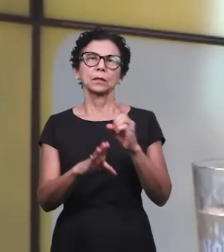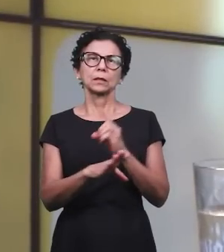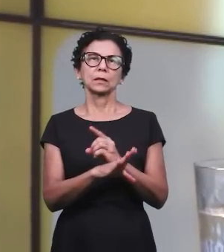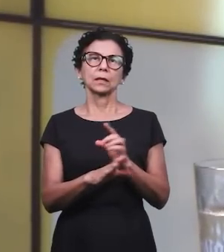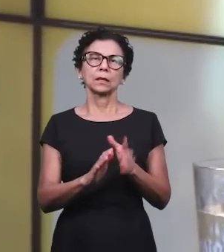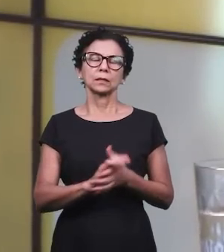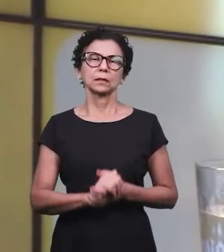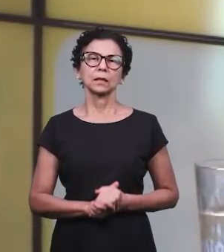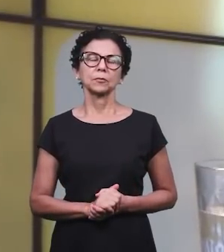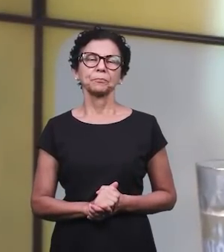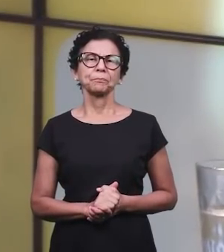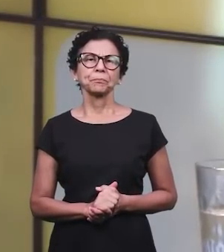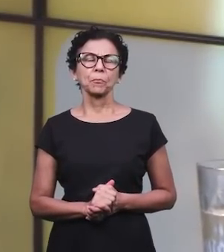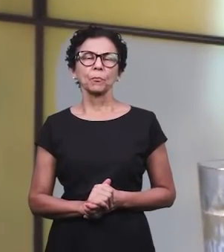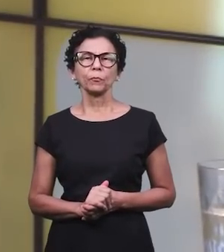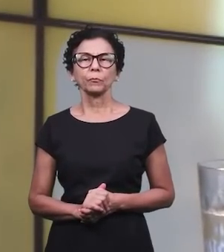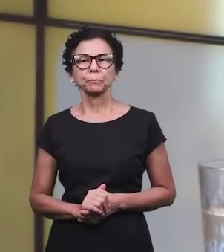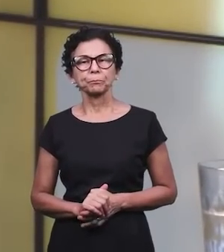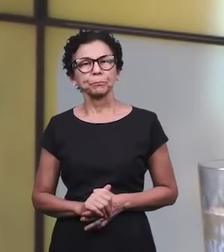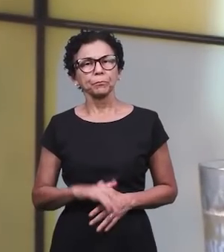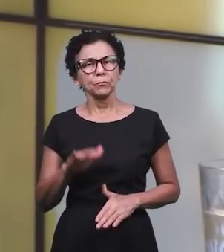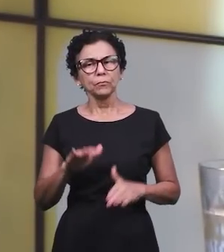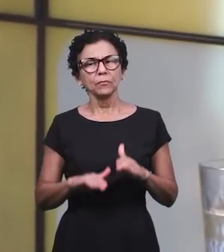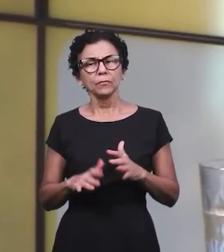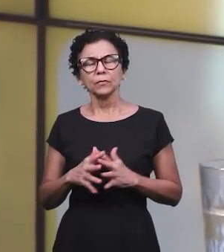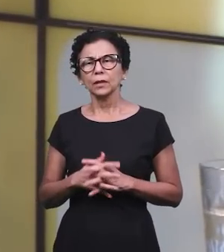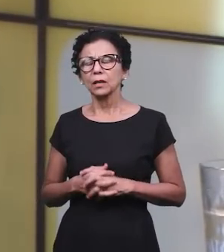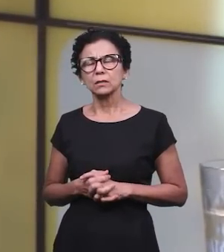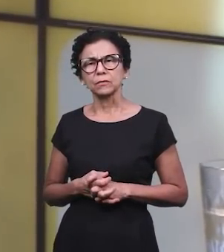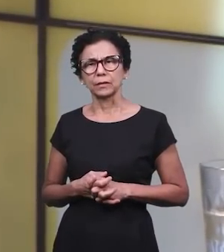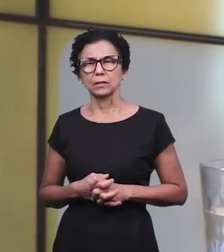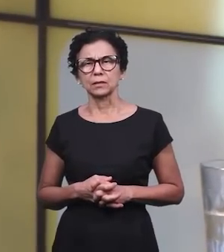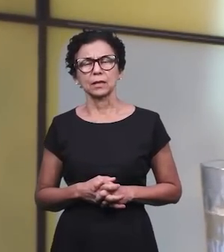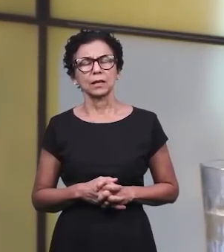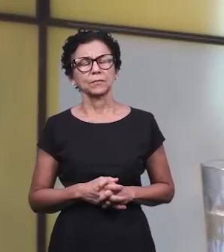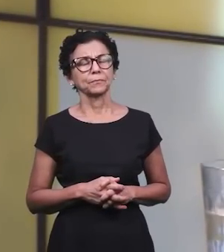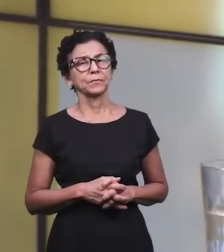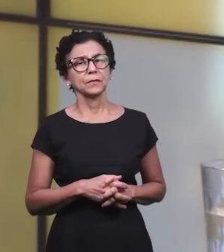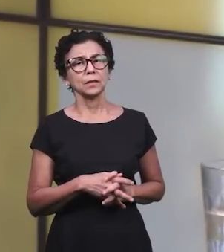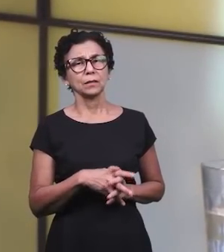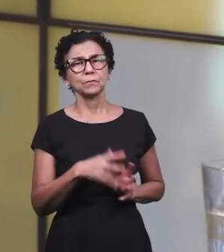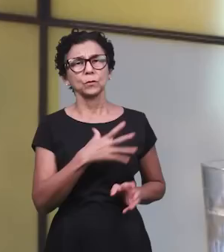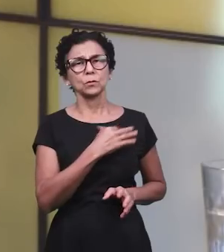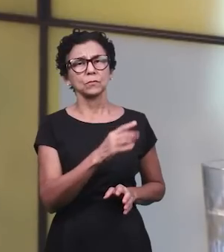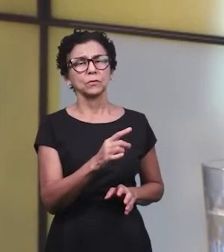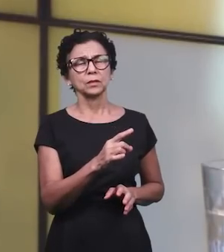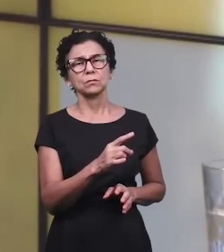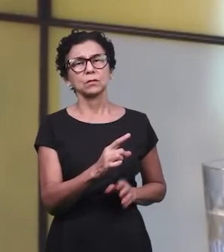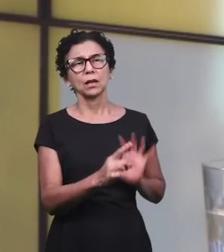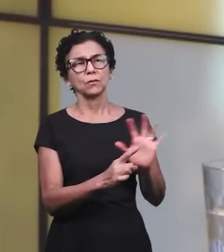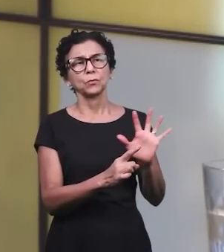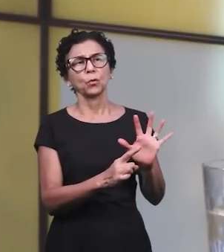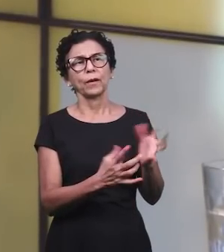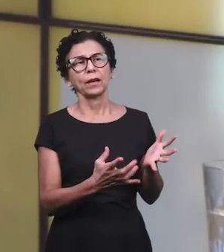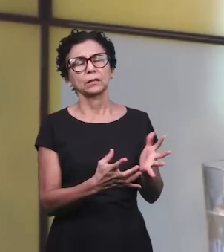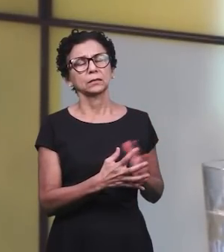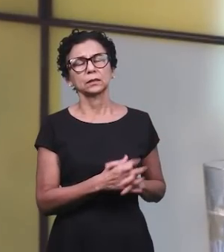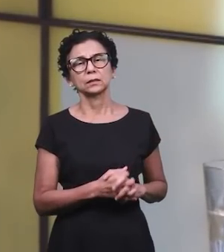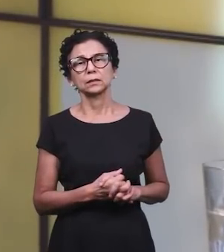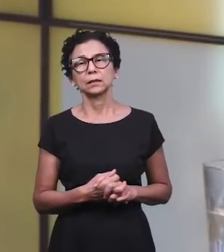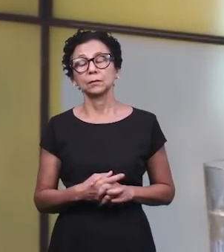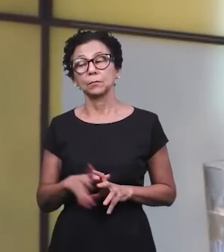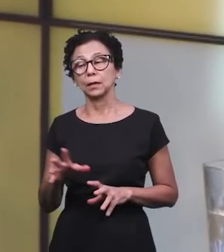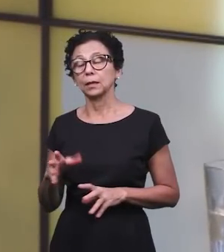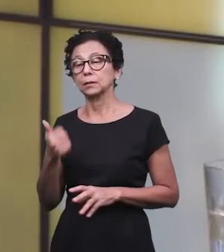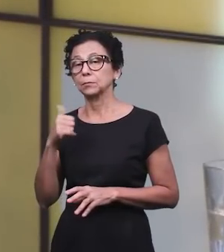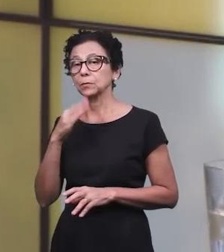esse tipo de comentários e mostrar para o filho o quão é importante, né? Então, se eu vou levar para a parte prática, né, é